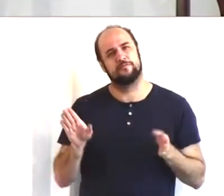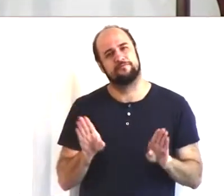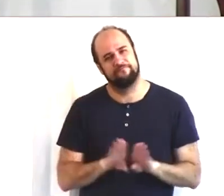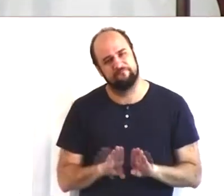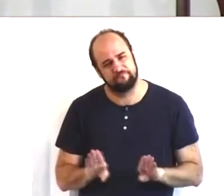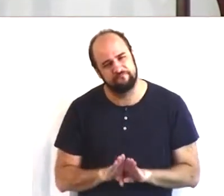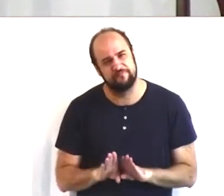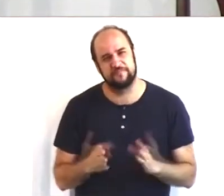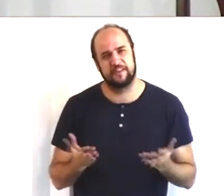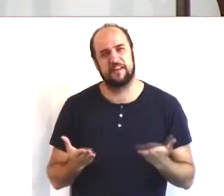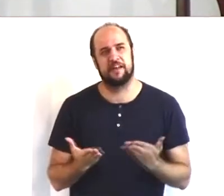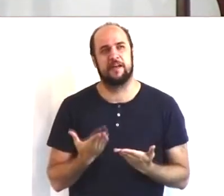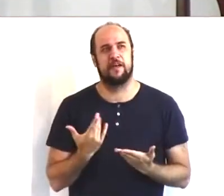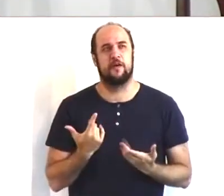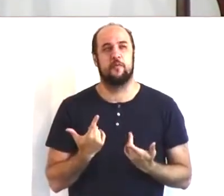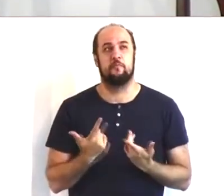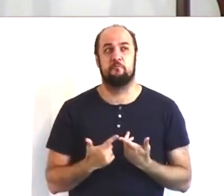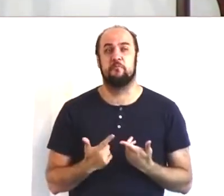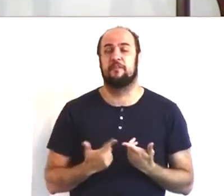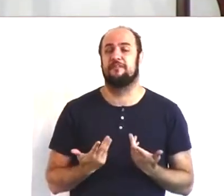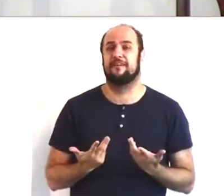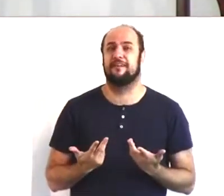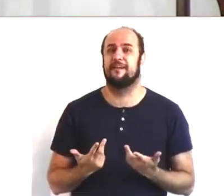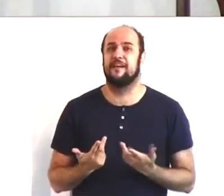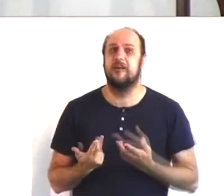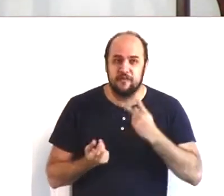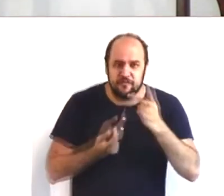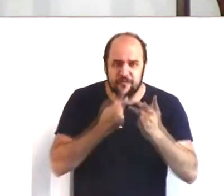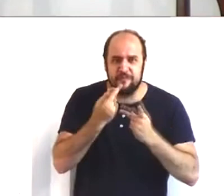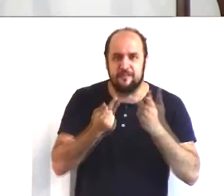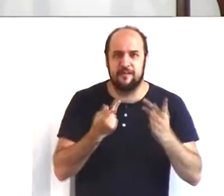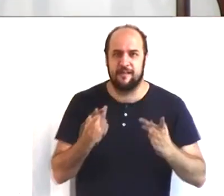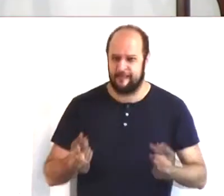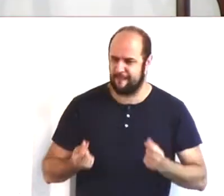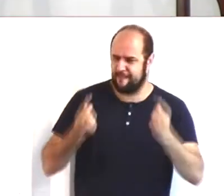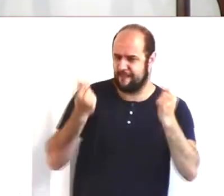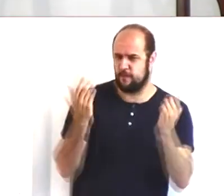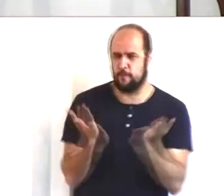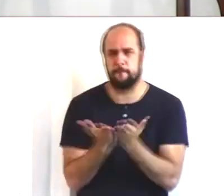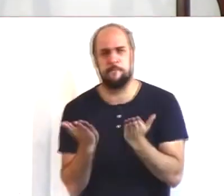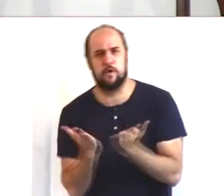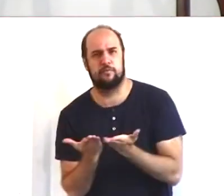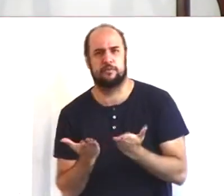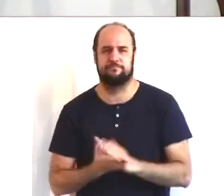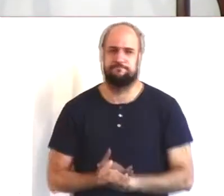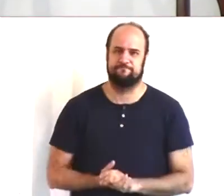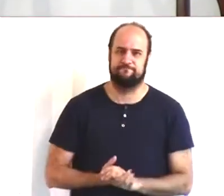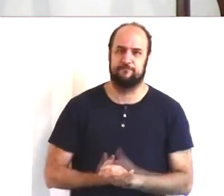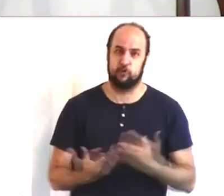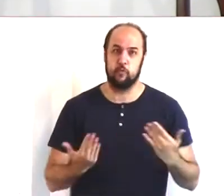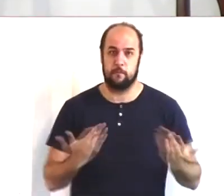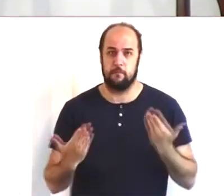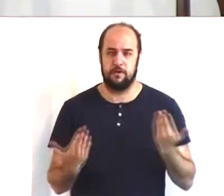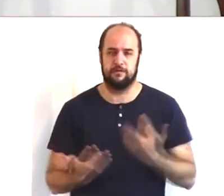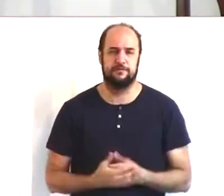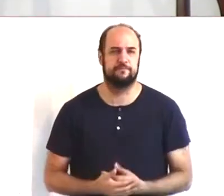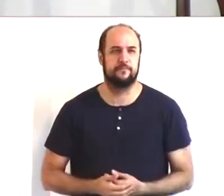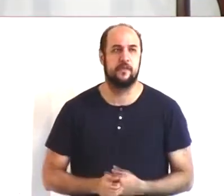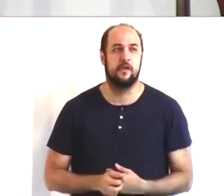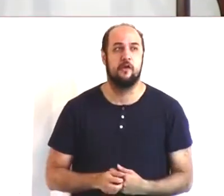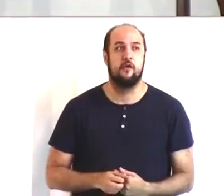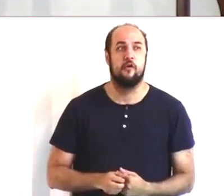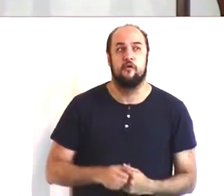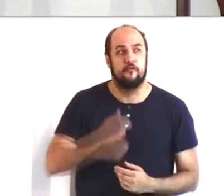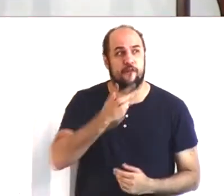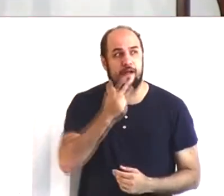também, porque é um texto que vai falar sobre ricos e pobres. E é um texto que vai falar que há uma